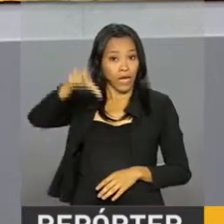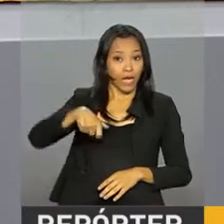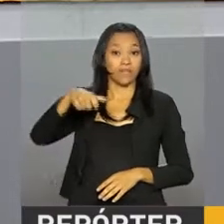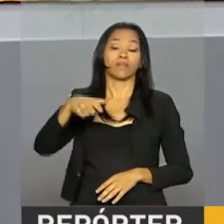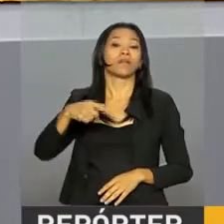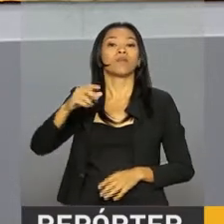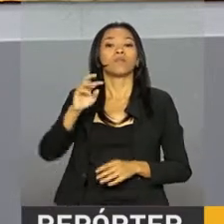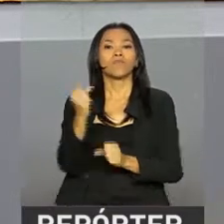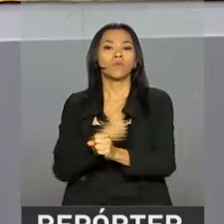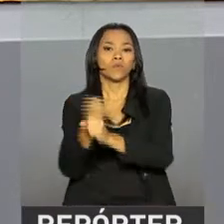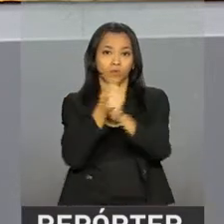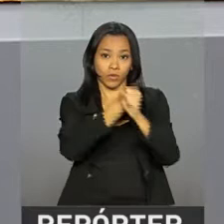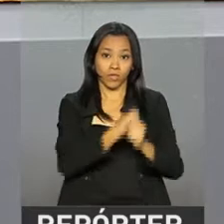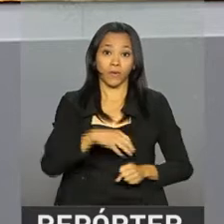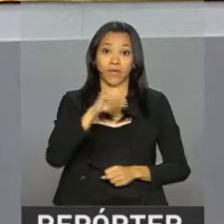Com um investimento de